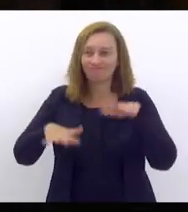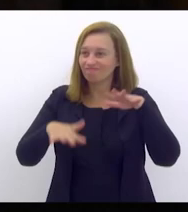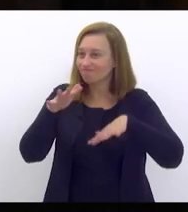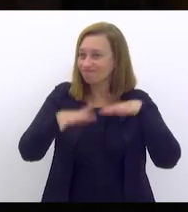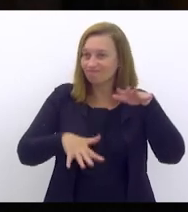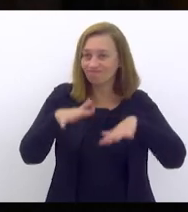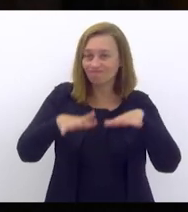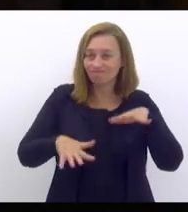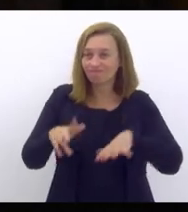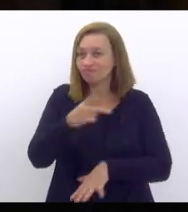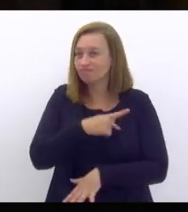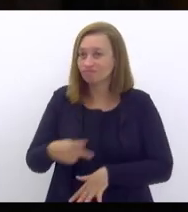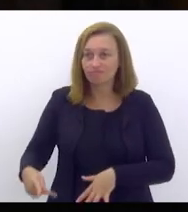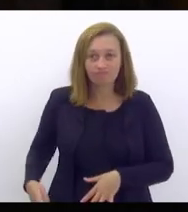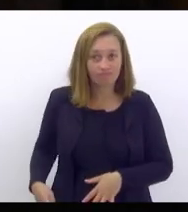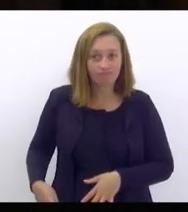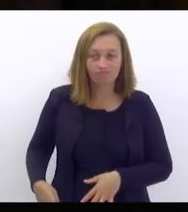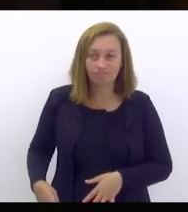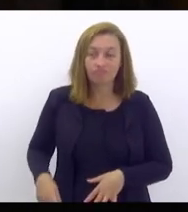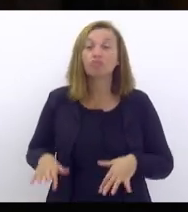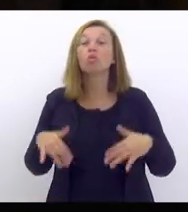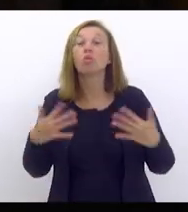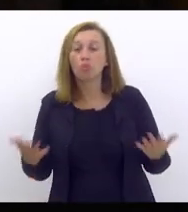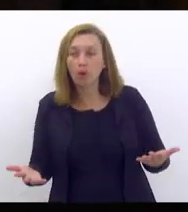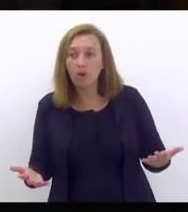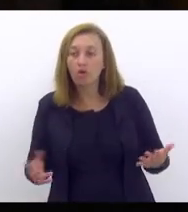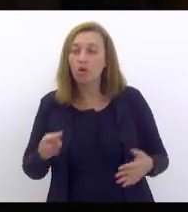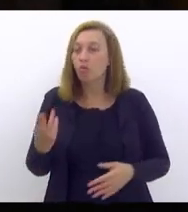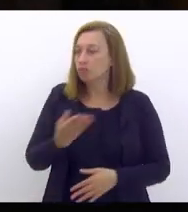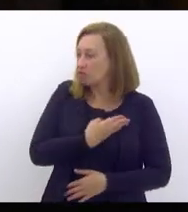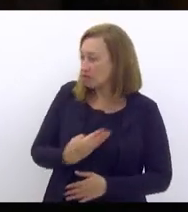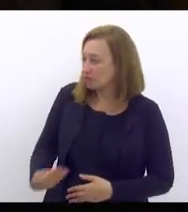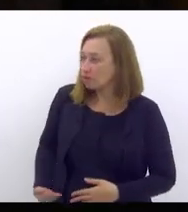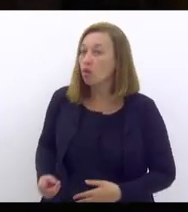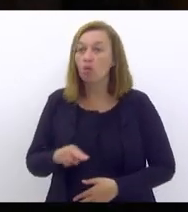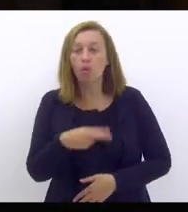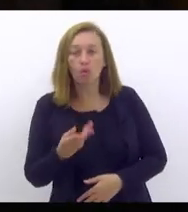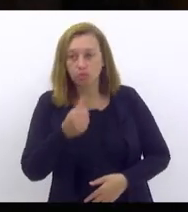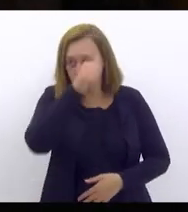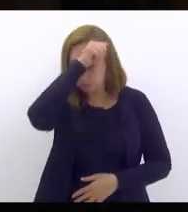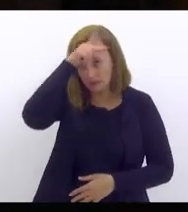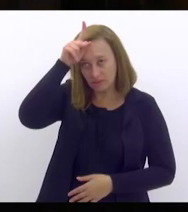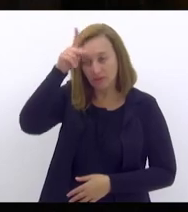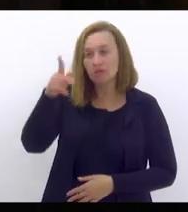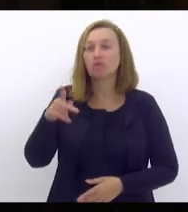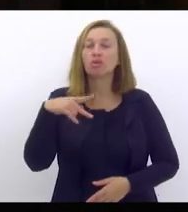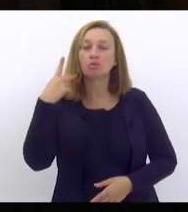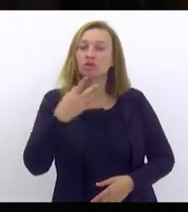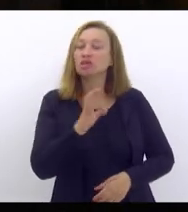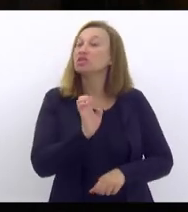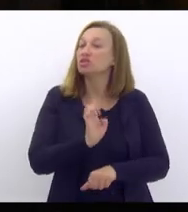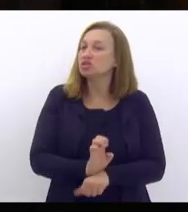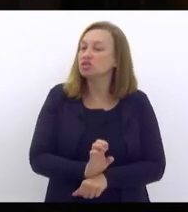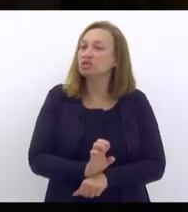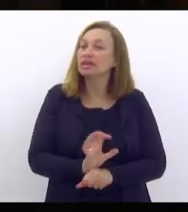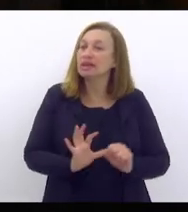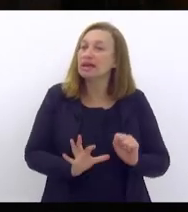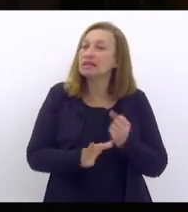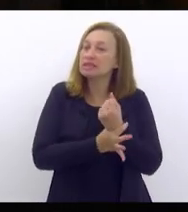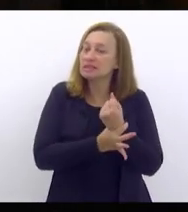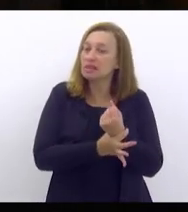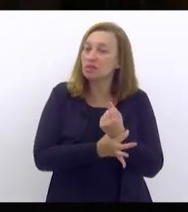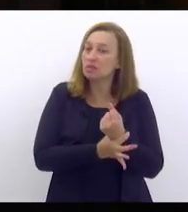o presidente da República, independente de qual for o governador ou prefeito, uma política de Estado garante